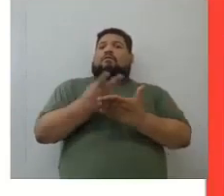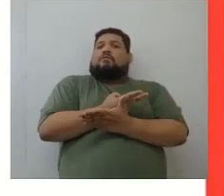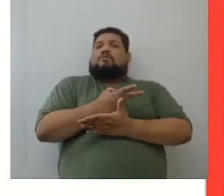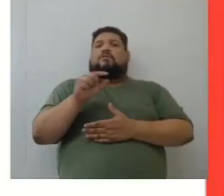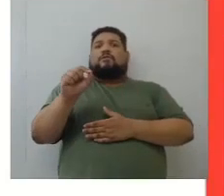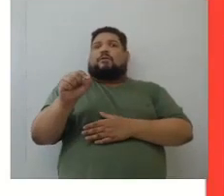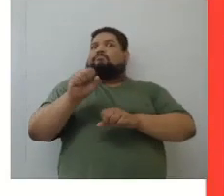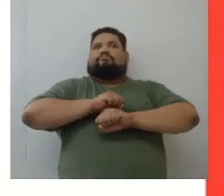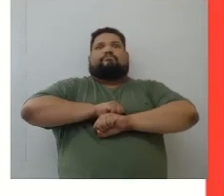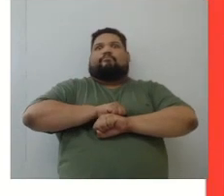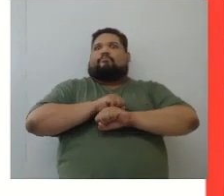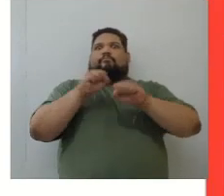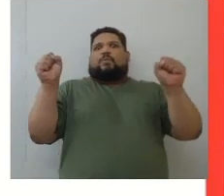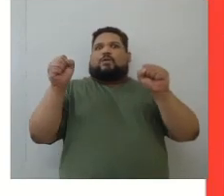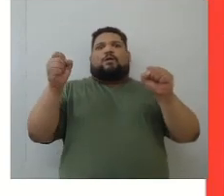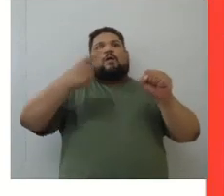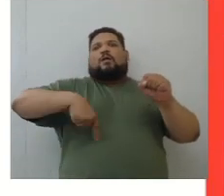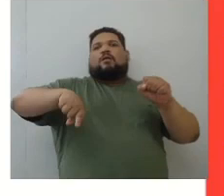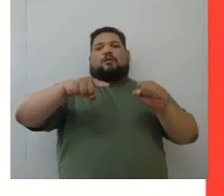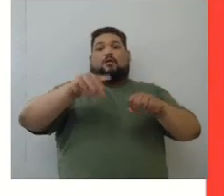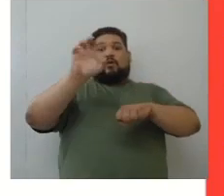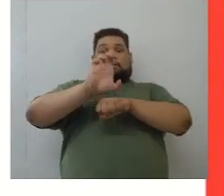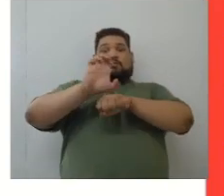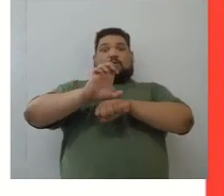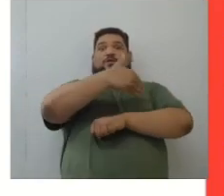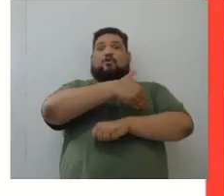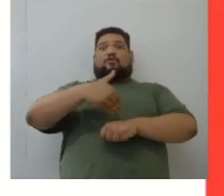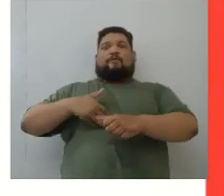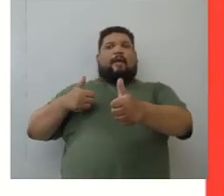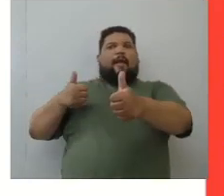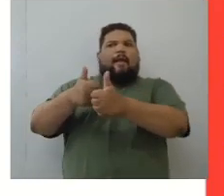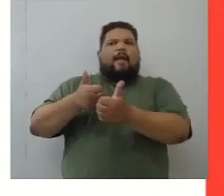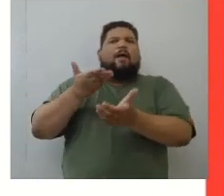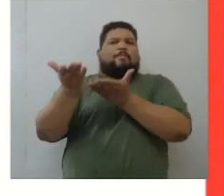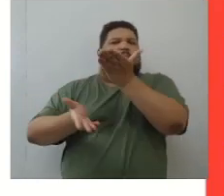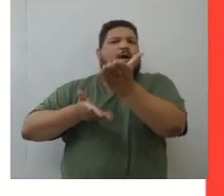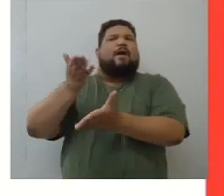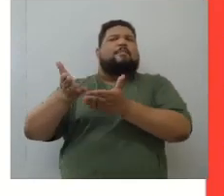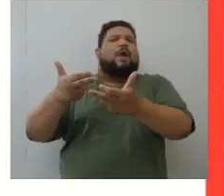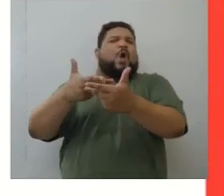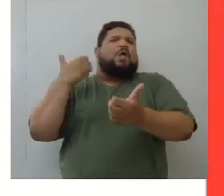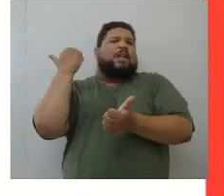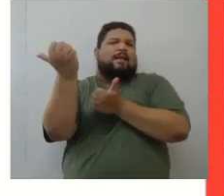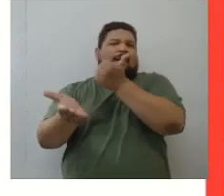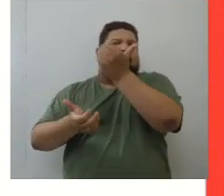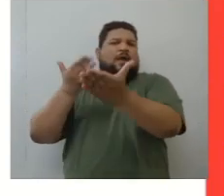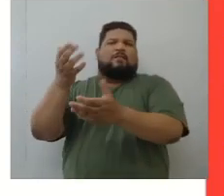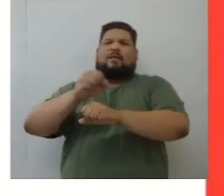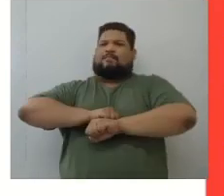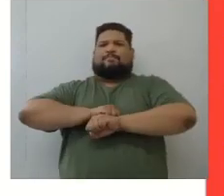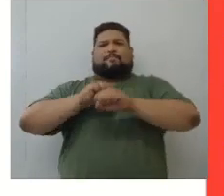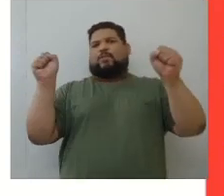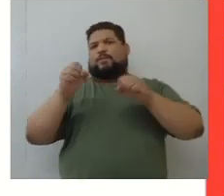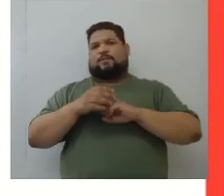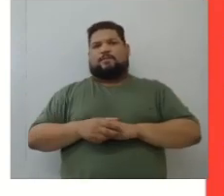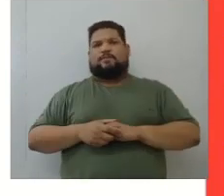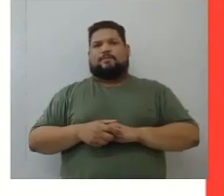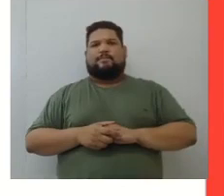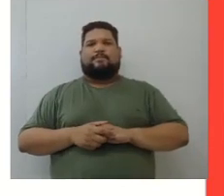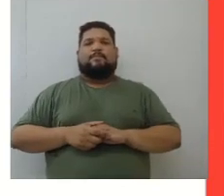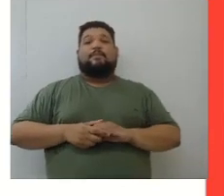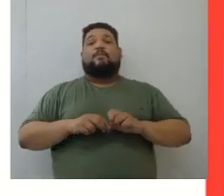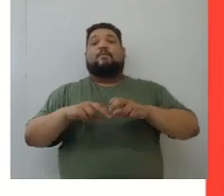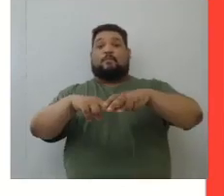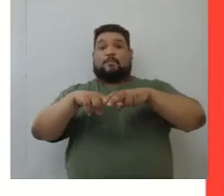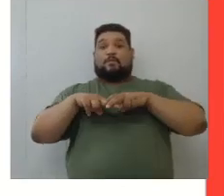basicamente impossível, né, do Estado conseguir acompanhar todas as necessidades que vão sendo colocadas ali. Então, daí